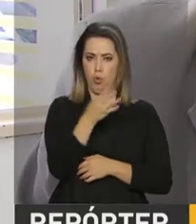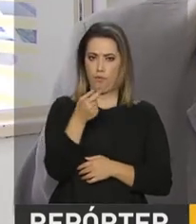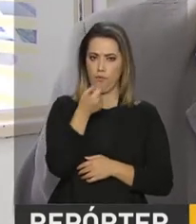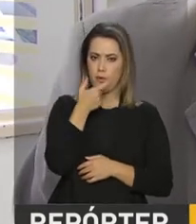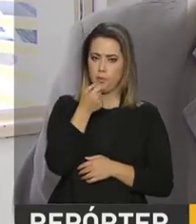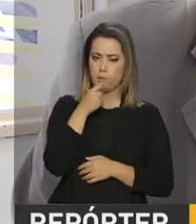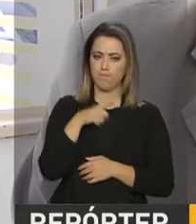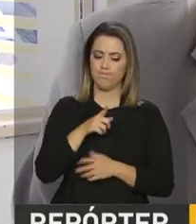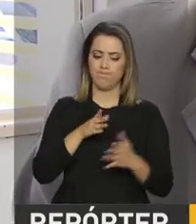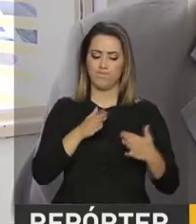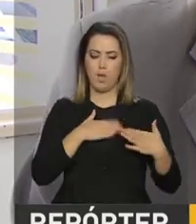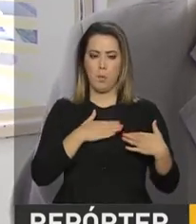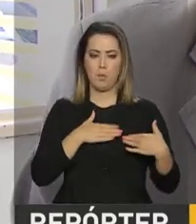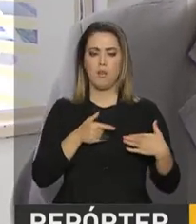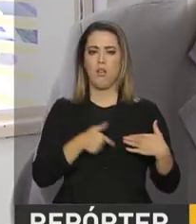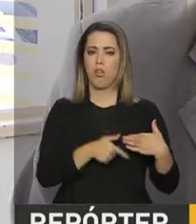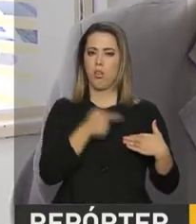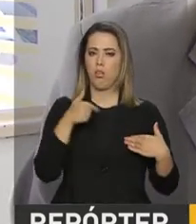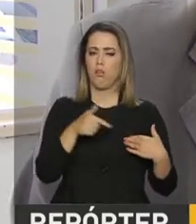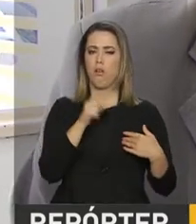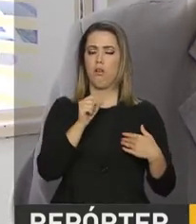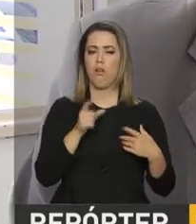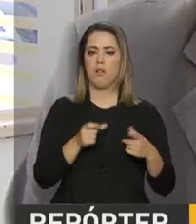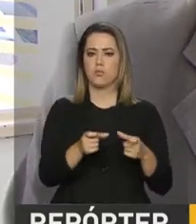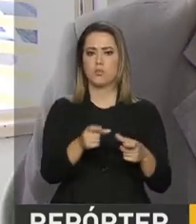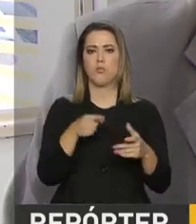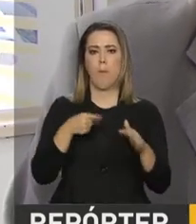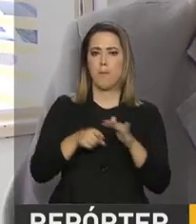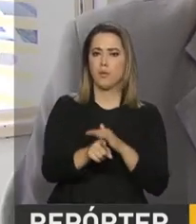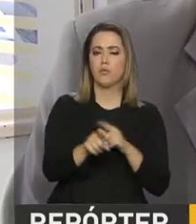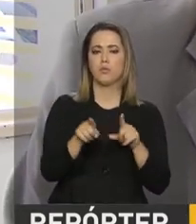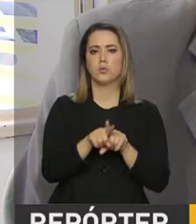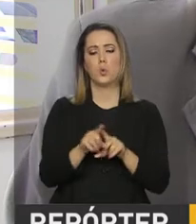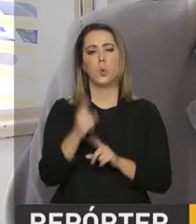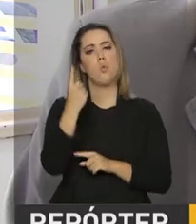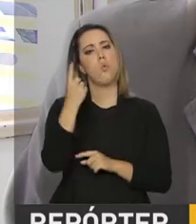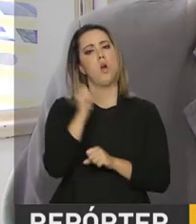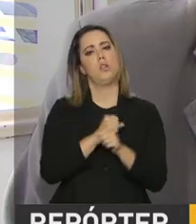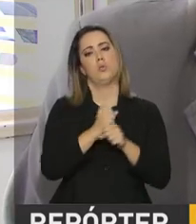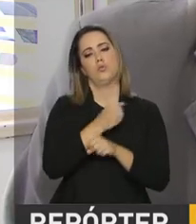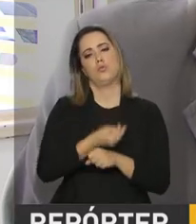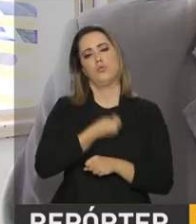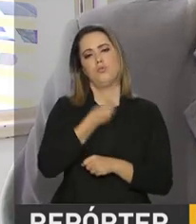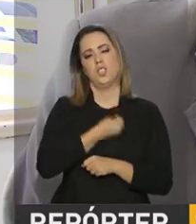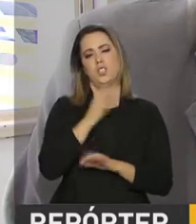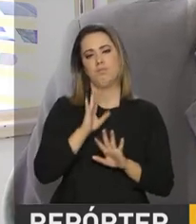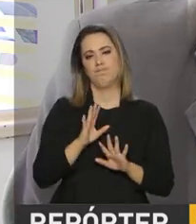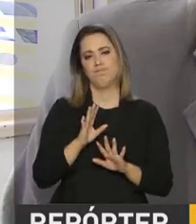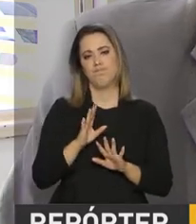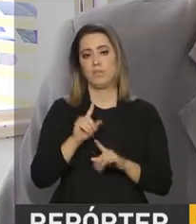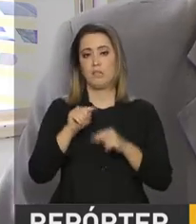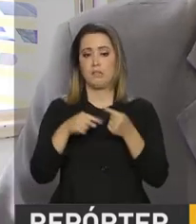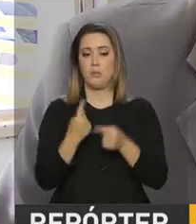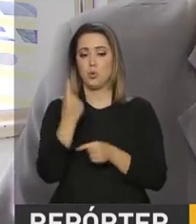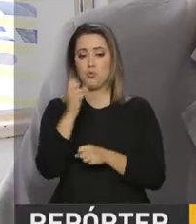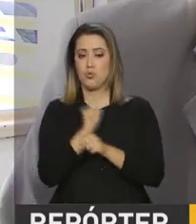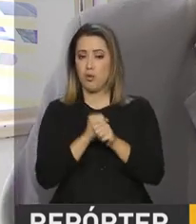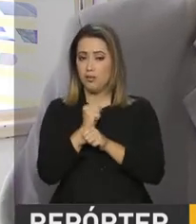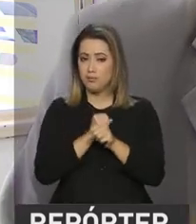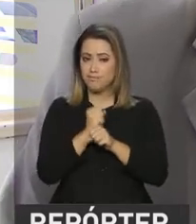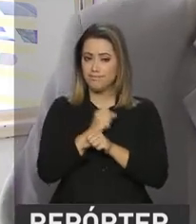com câncer de mama metastático HER2 positivo tinha em torno de 1 ano de sobrevida média. Significa o seguinte: depois de